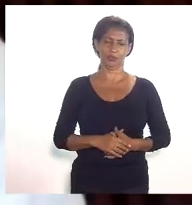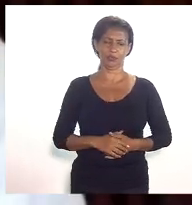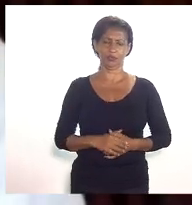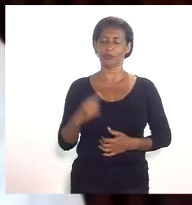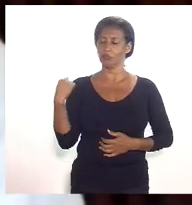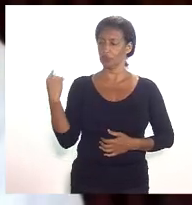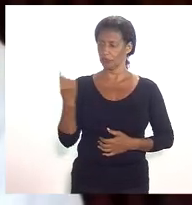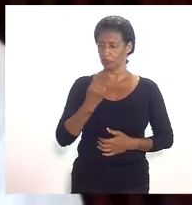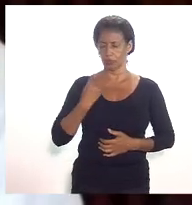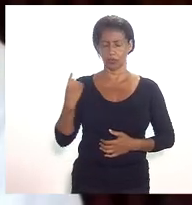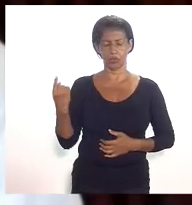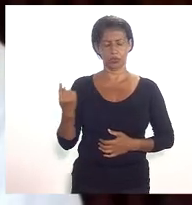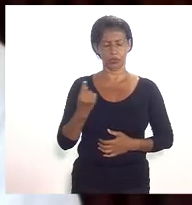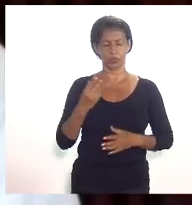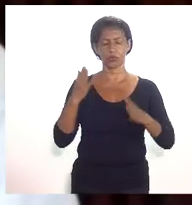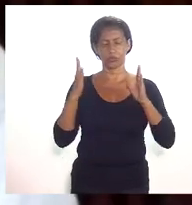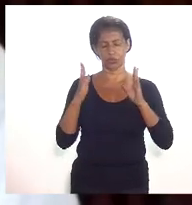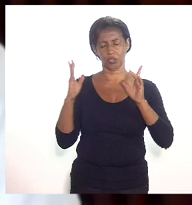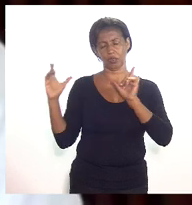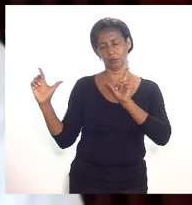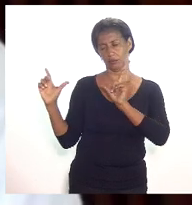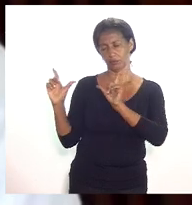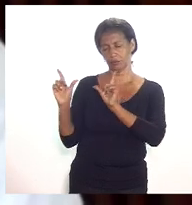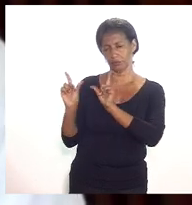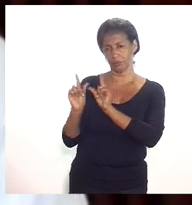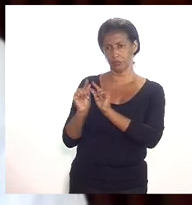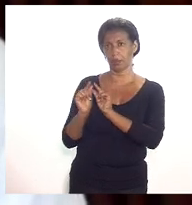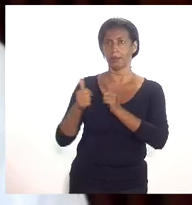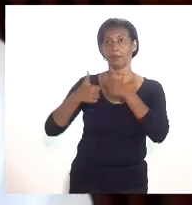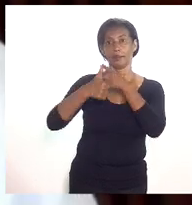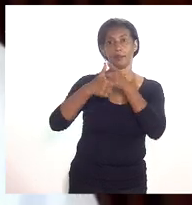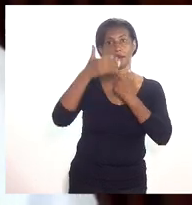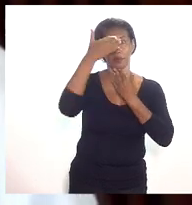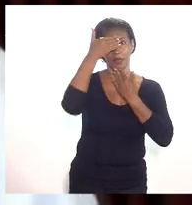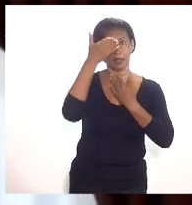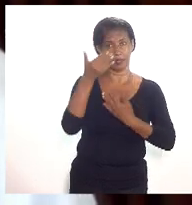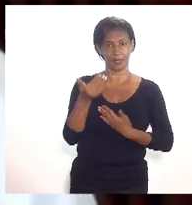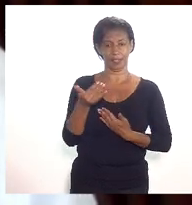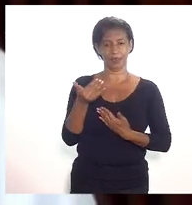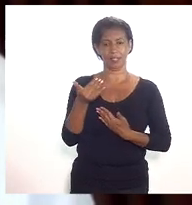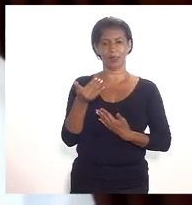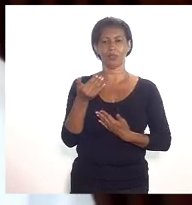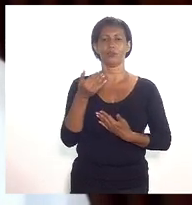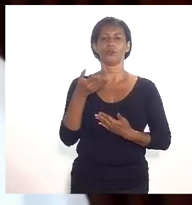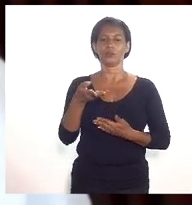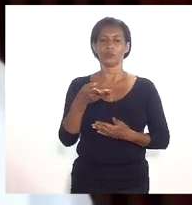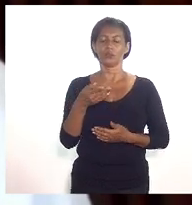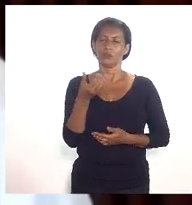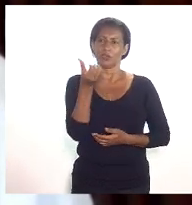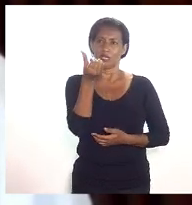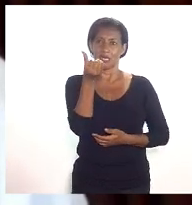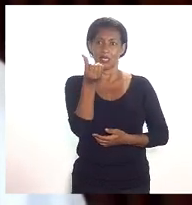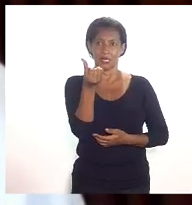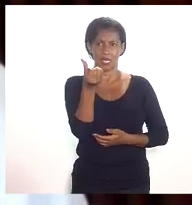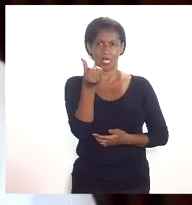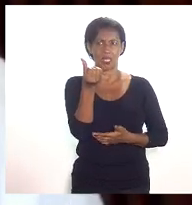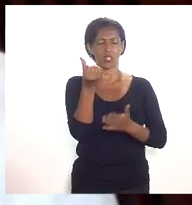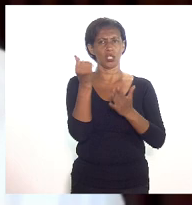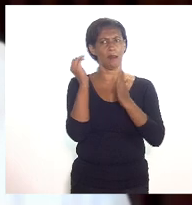Nós já reduzimos, Luiz, primeiro agradecer a tua colocação, nós reduzimos o encaminhamento de 6 pareceres